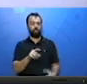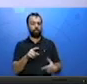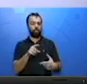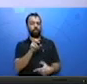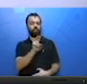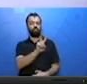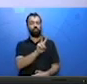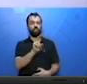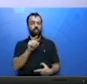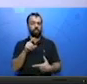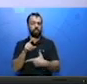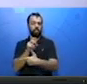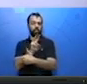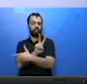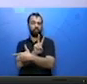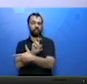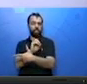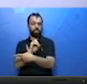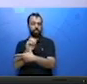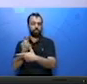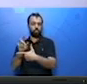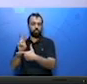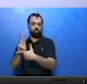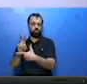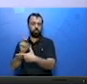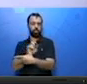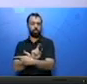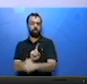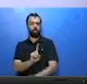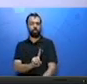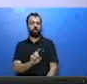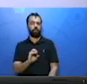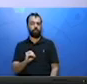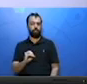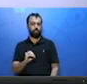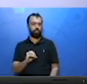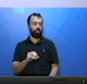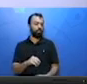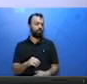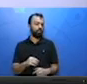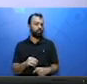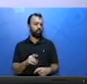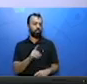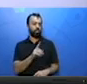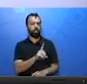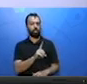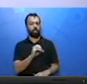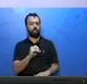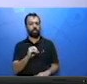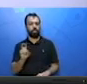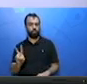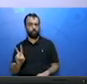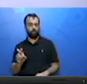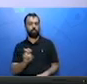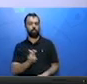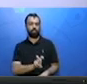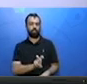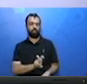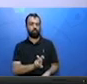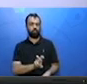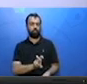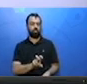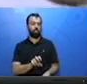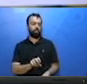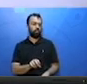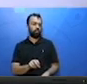dá 10. Também escolho o 2 porque o 10 é par. 10 dividido por 2 dá 5. Aqui